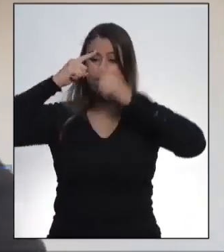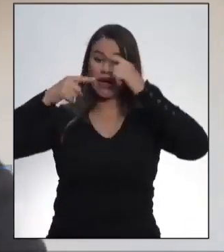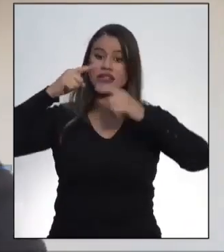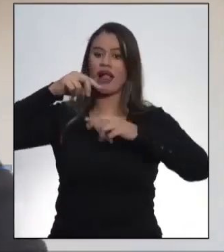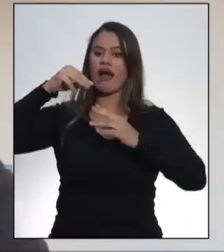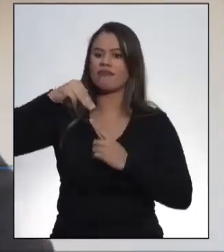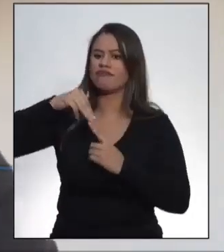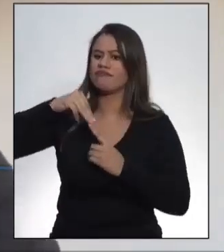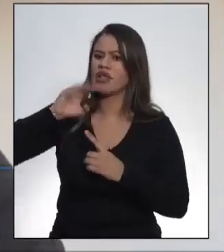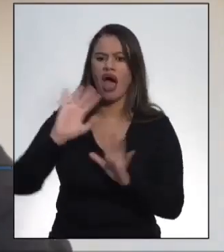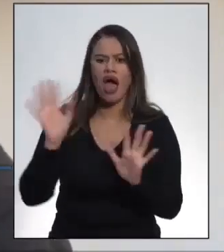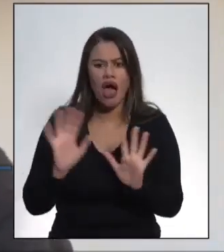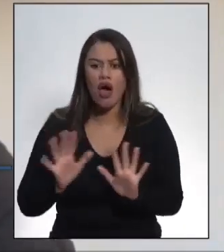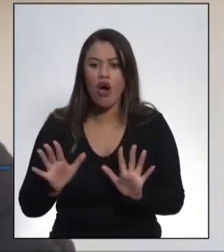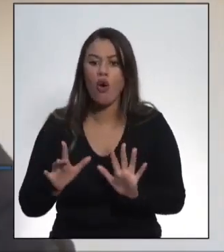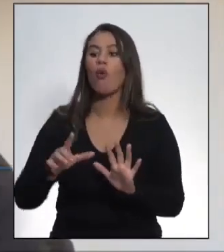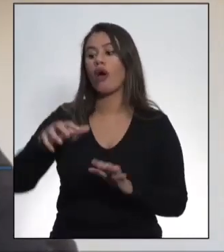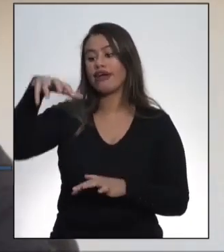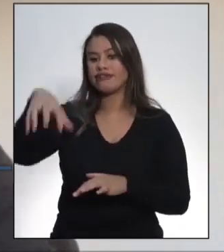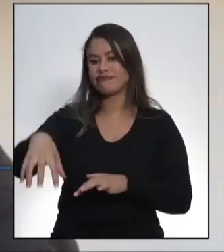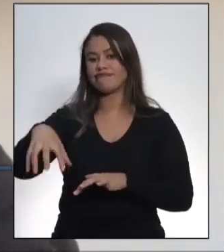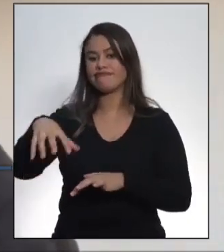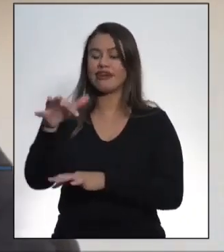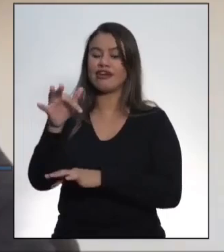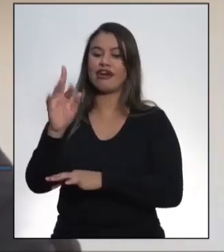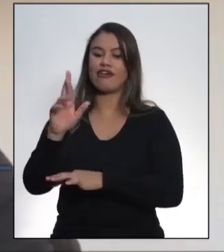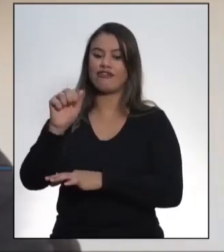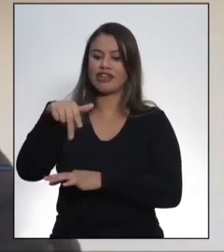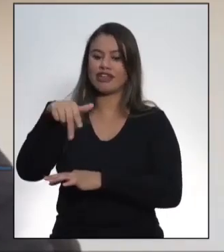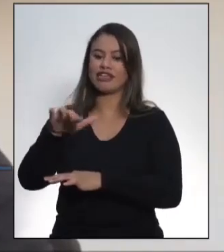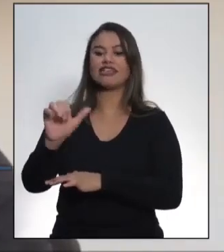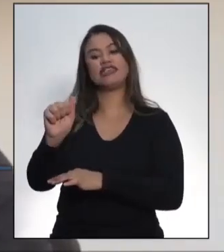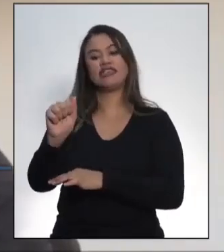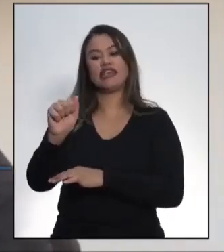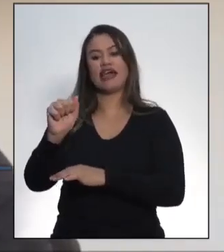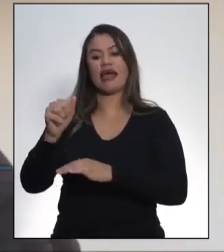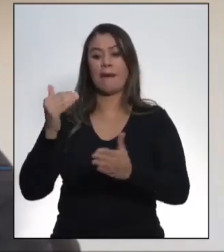gente começar a aprender sobre negócios, aprender sobre franquias,